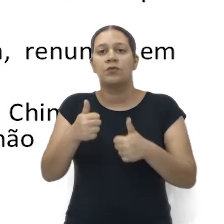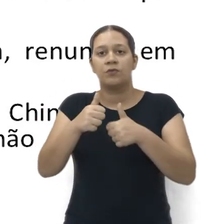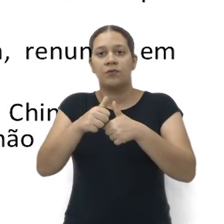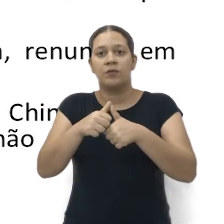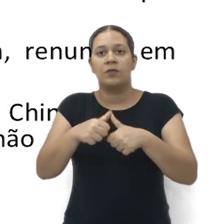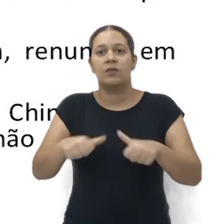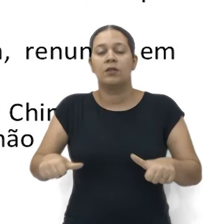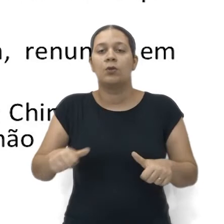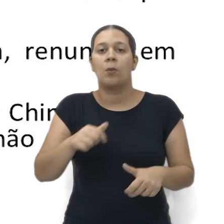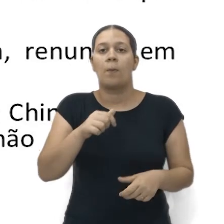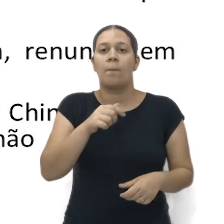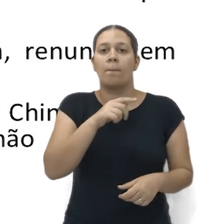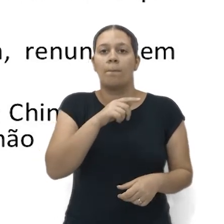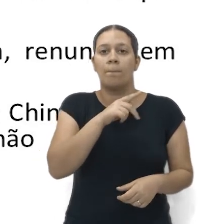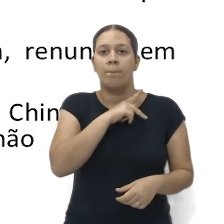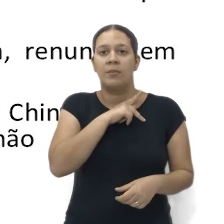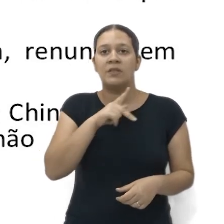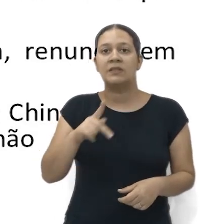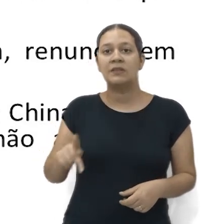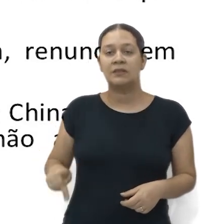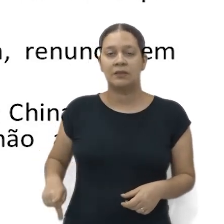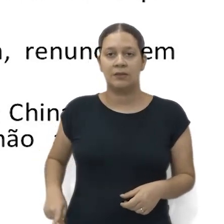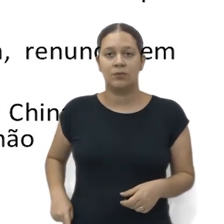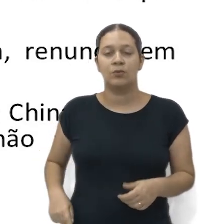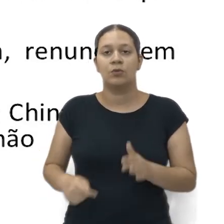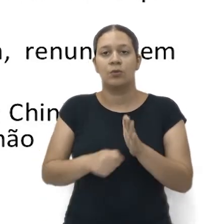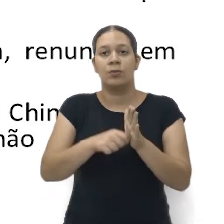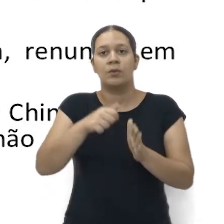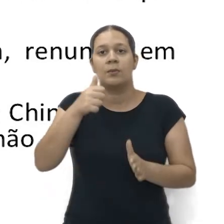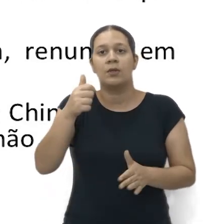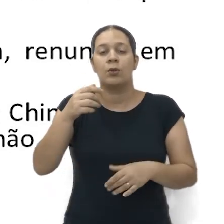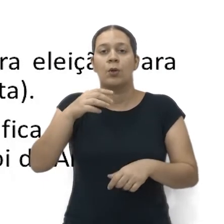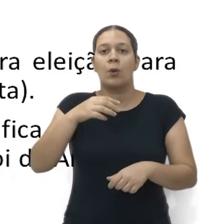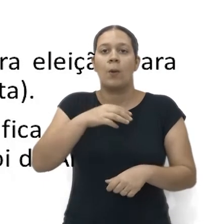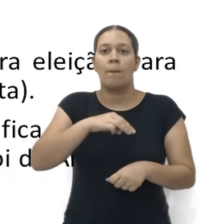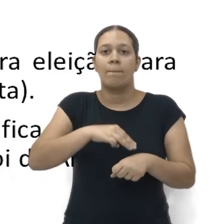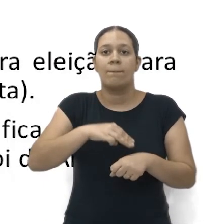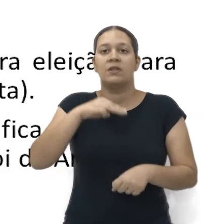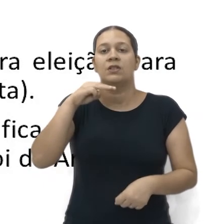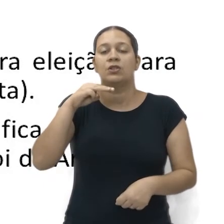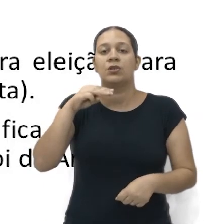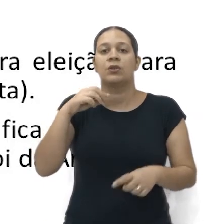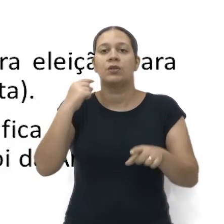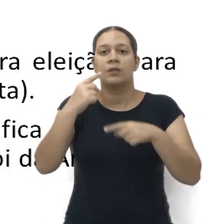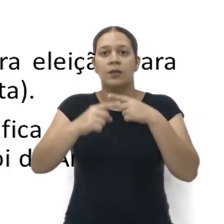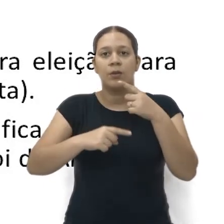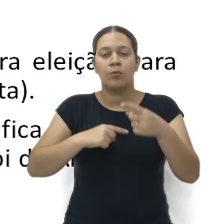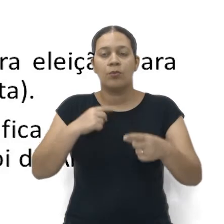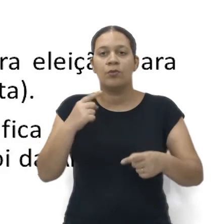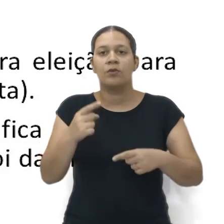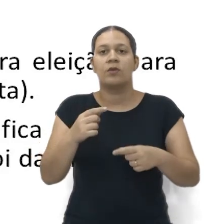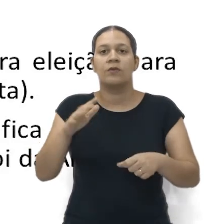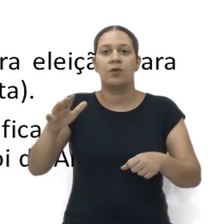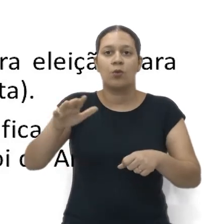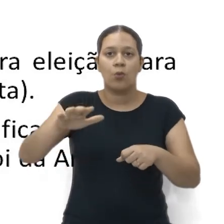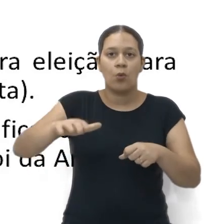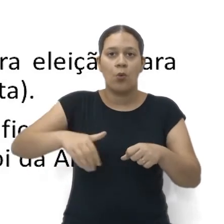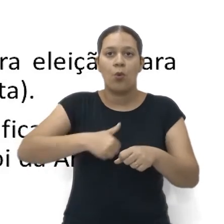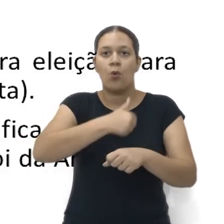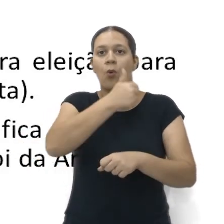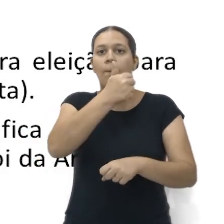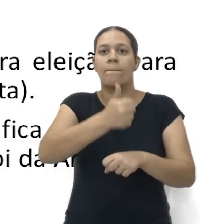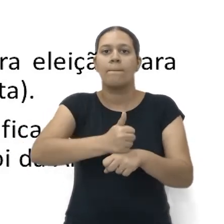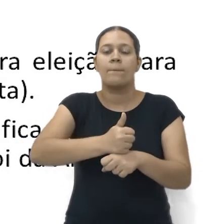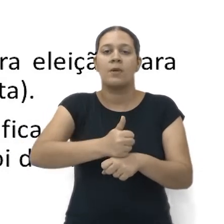um presidente, né? Mas havendo um primeiro-ministro, né? E depois vem o golpe